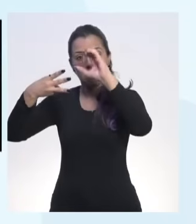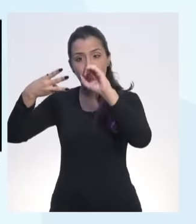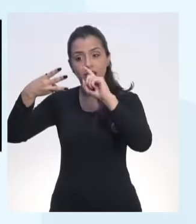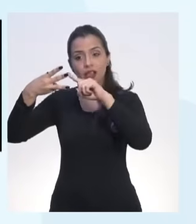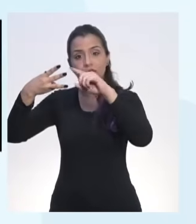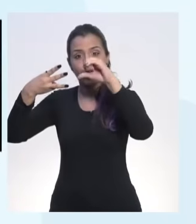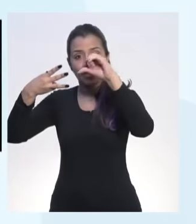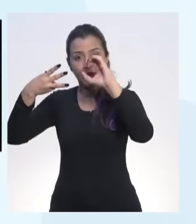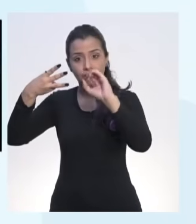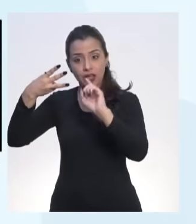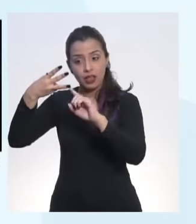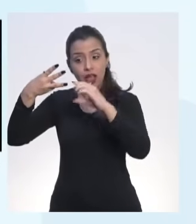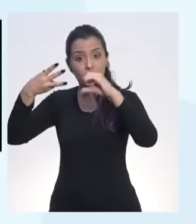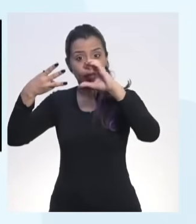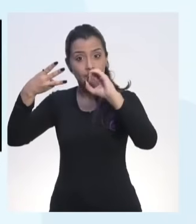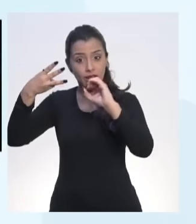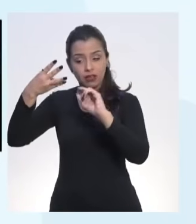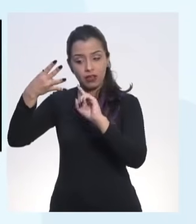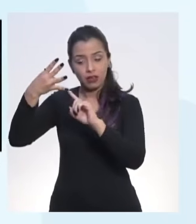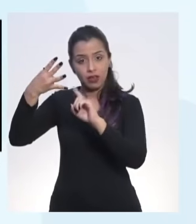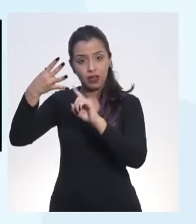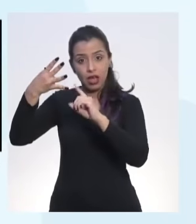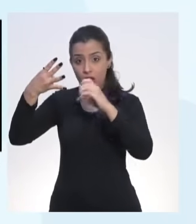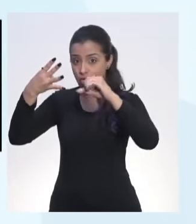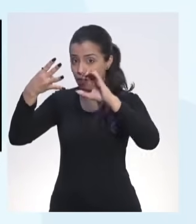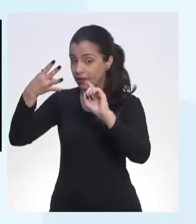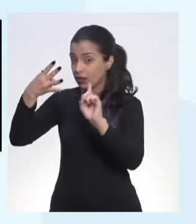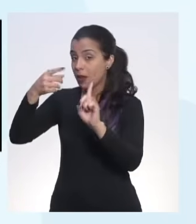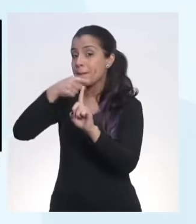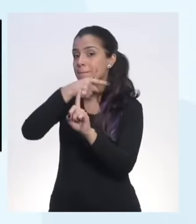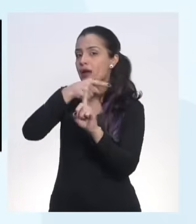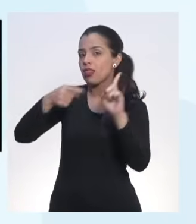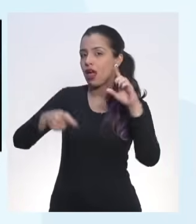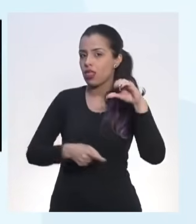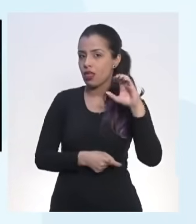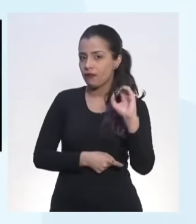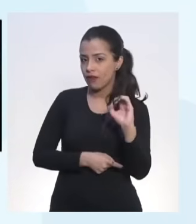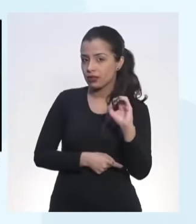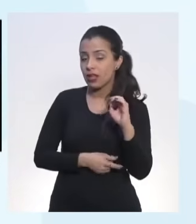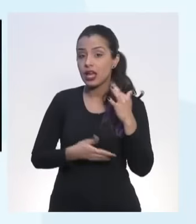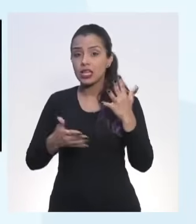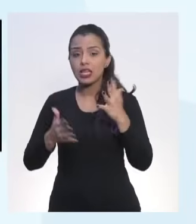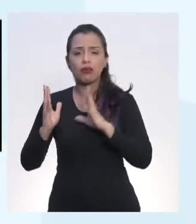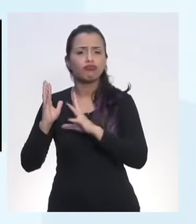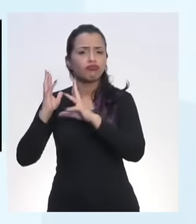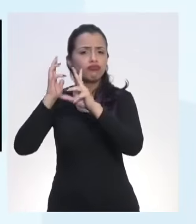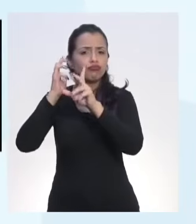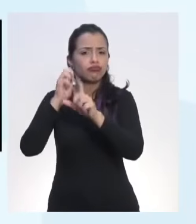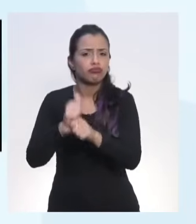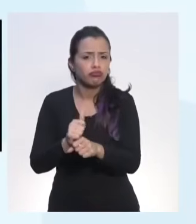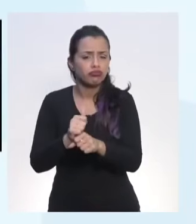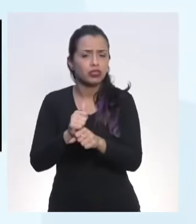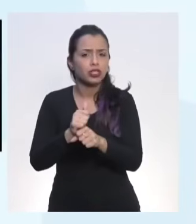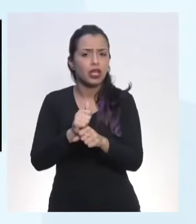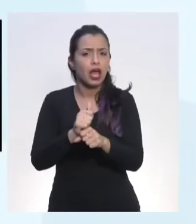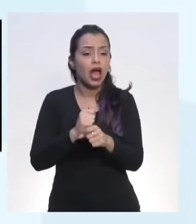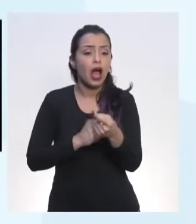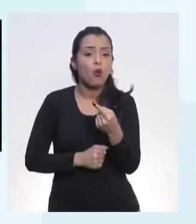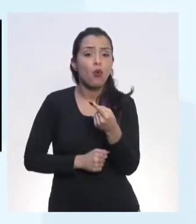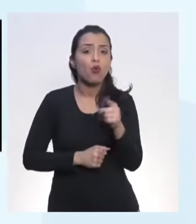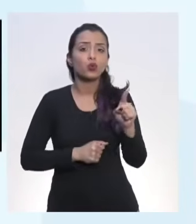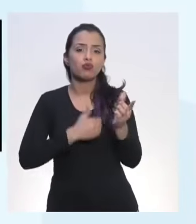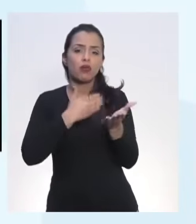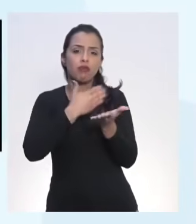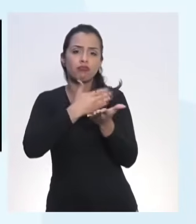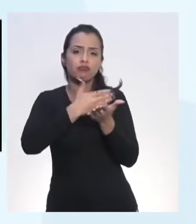pergunta aí, né? Então ao término da última prestação, então pagando todas em dia, né? Ao término da última prestação, quanto